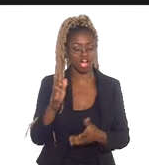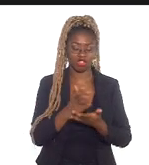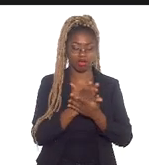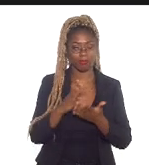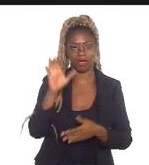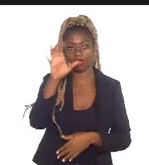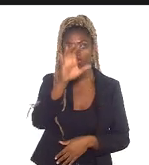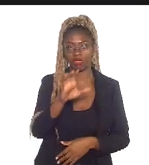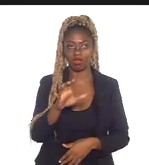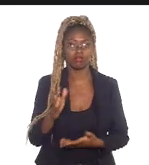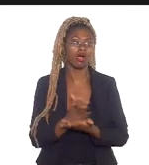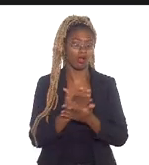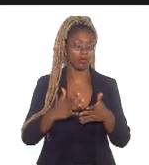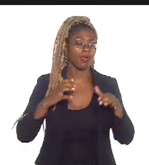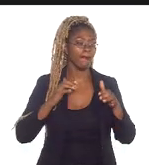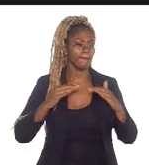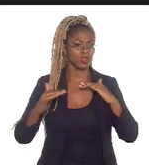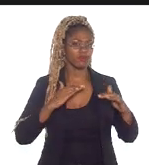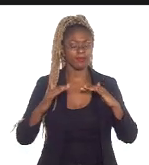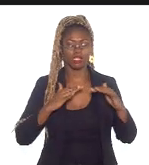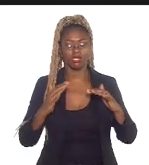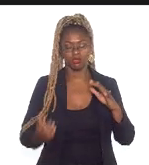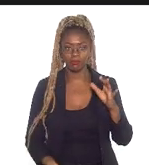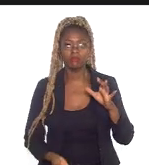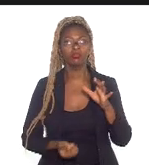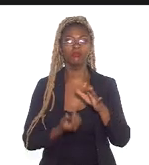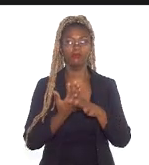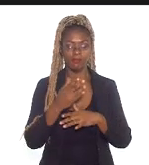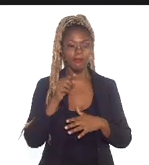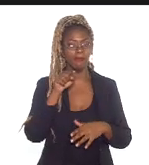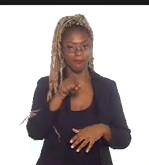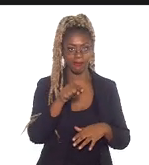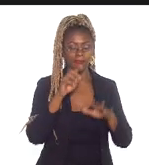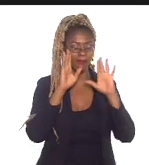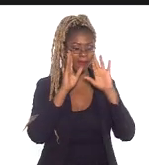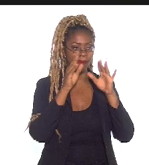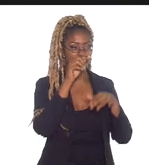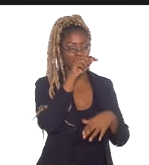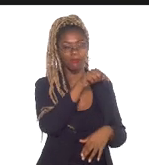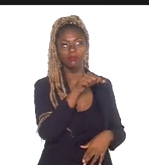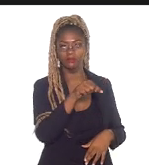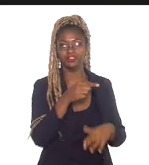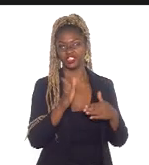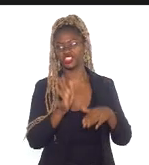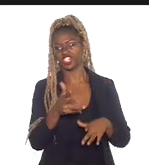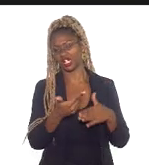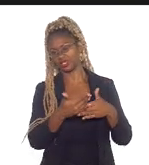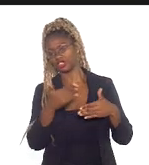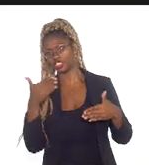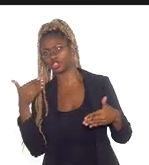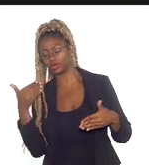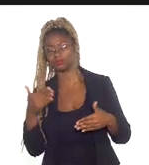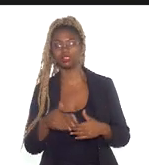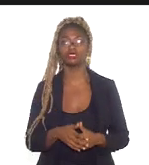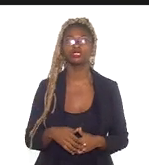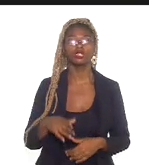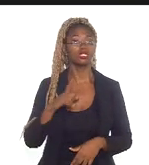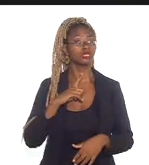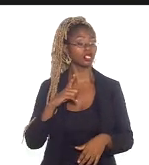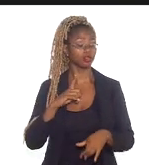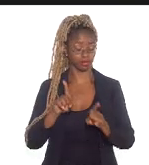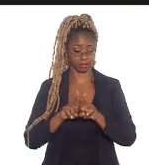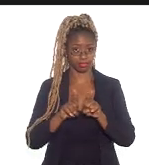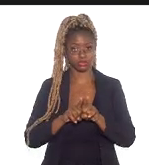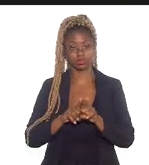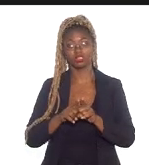Alguns movimentos surgiram nessa direção já anteriormente, buscando-se